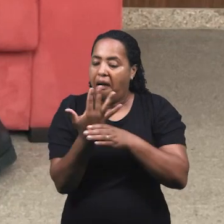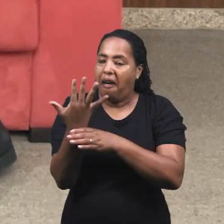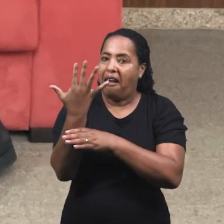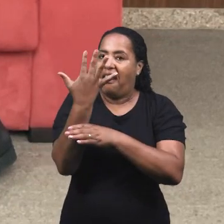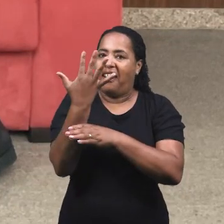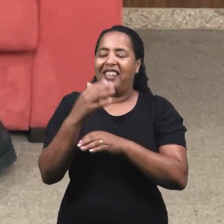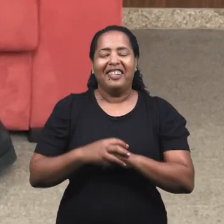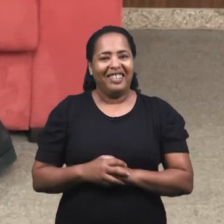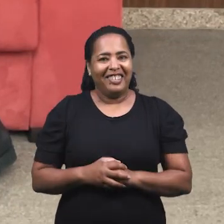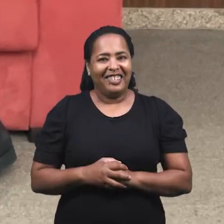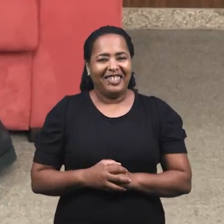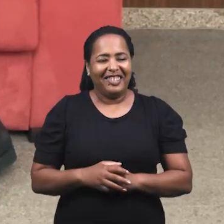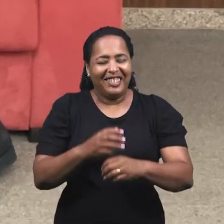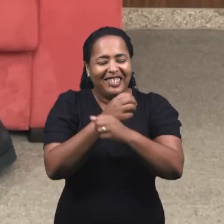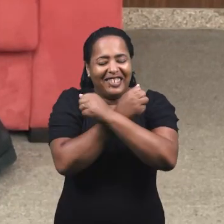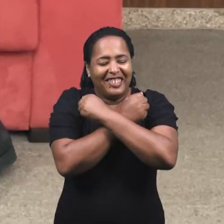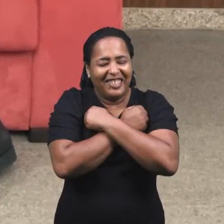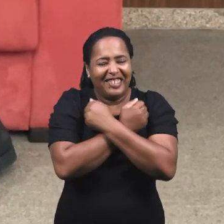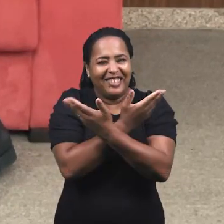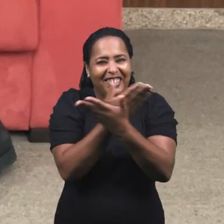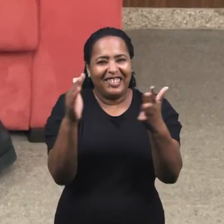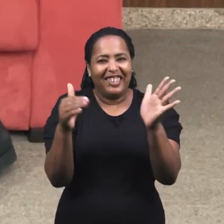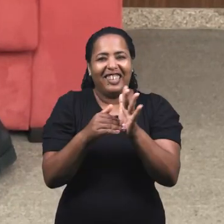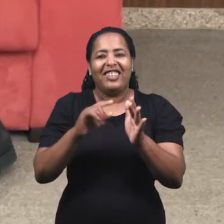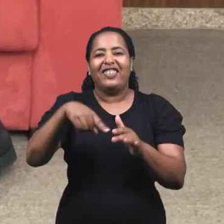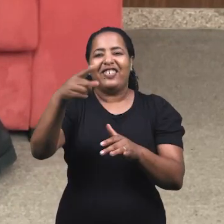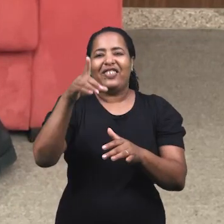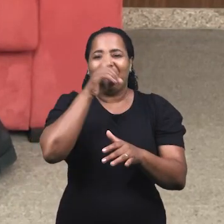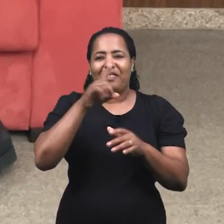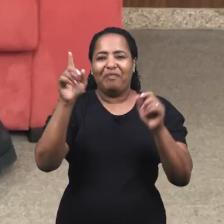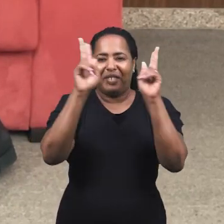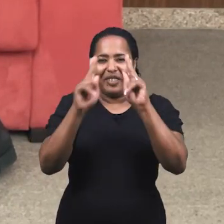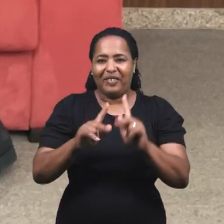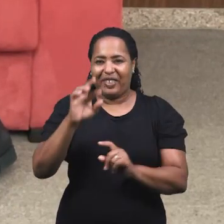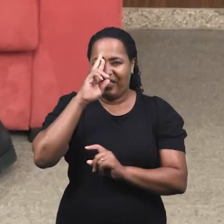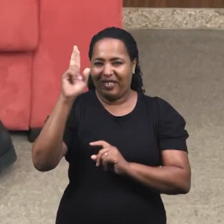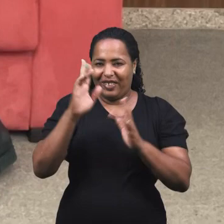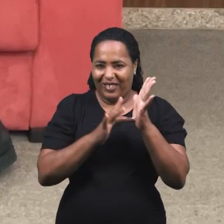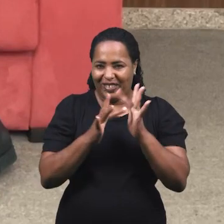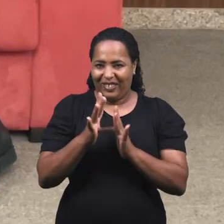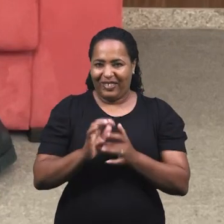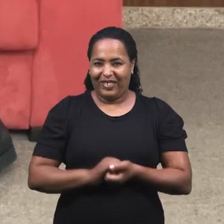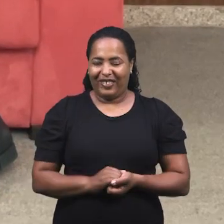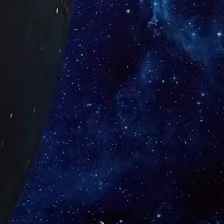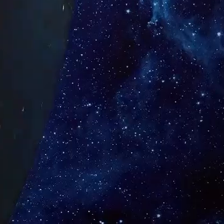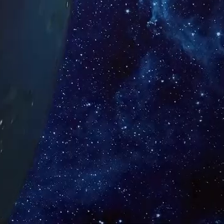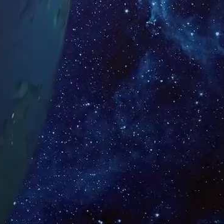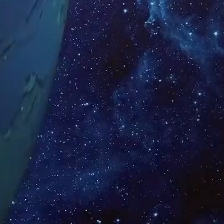dar frutos. A todos o nosso grande abraço. Até o próximo domingo. A paz do Senhor.